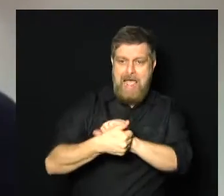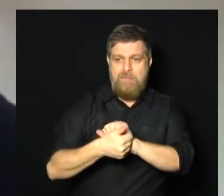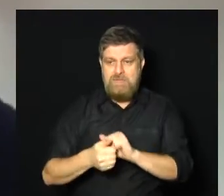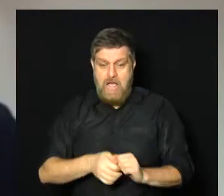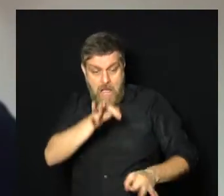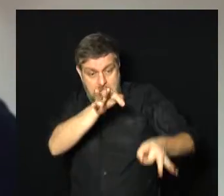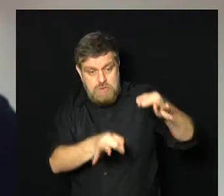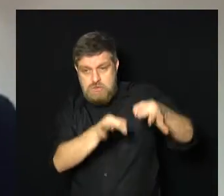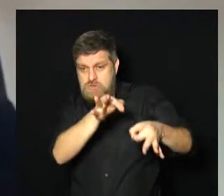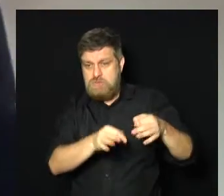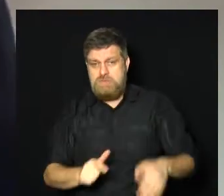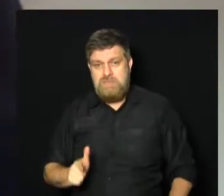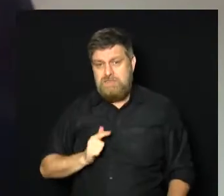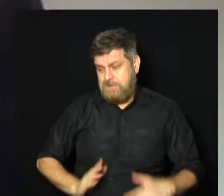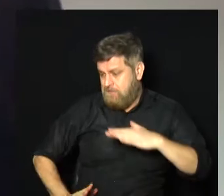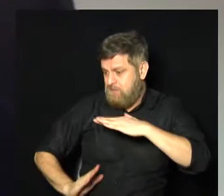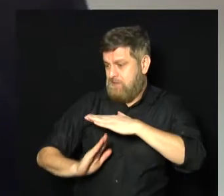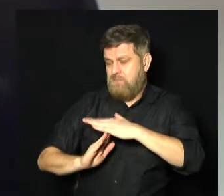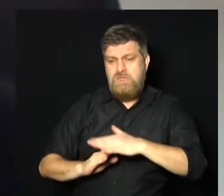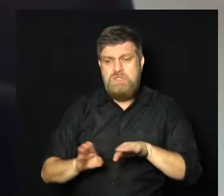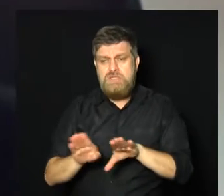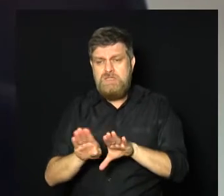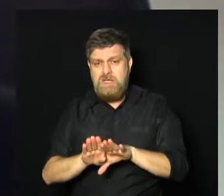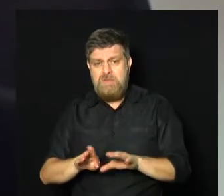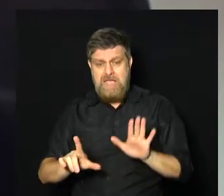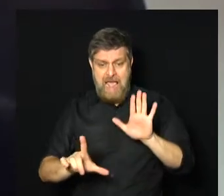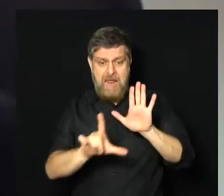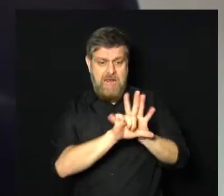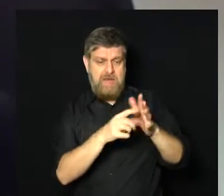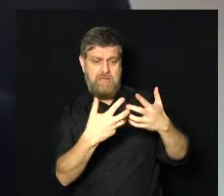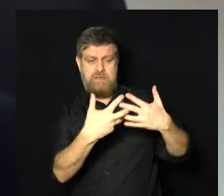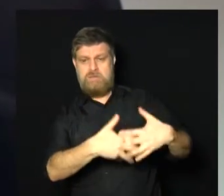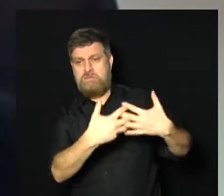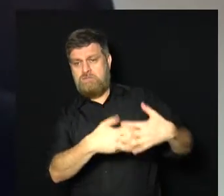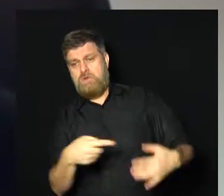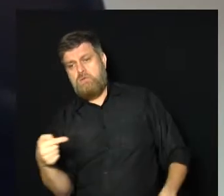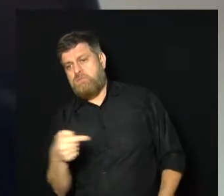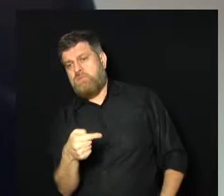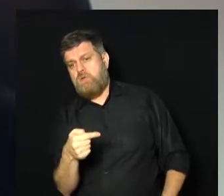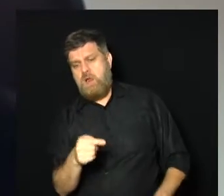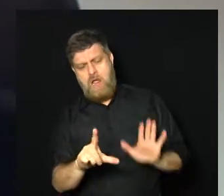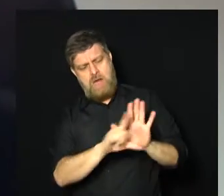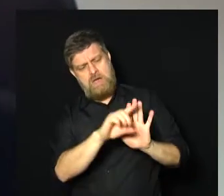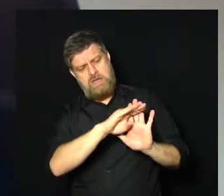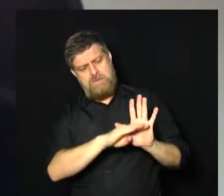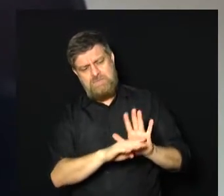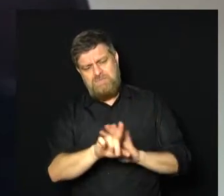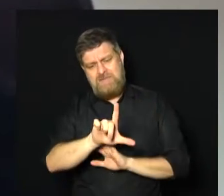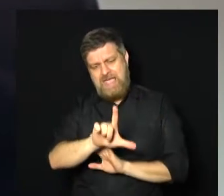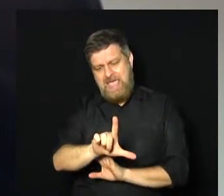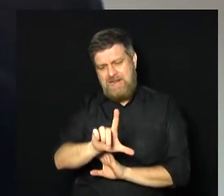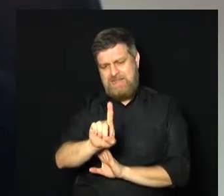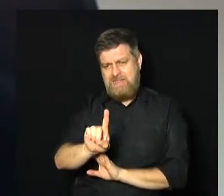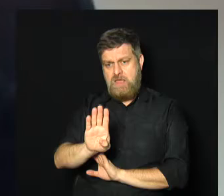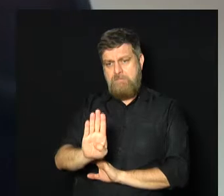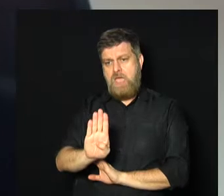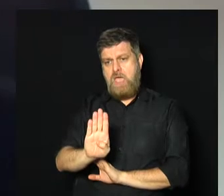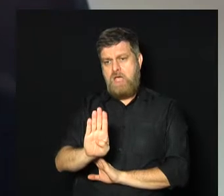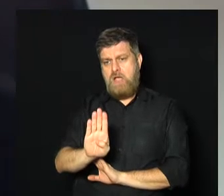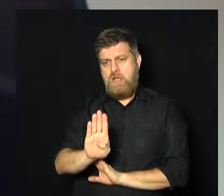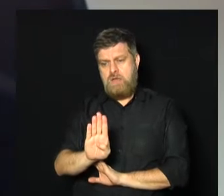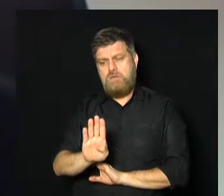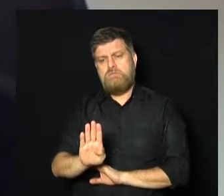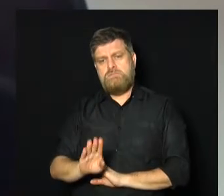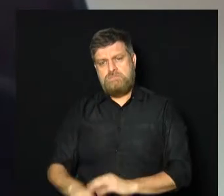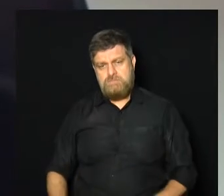E, no limite, é uma questão, inclusive, de fazer valer a lei, né? Fazer valer a LDB. Né? Então, eu acho